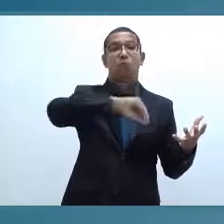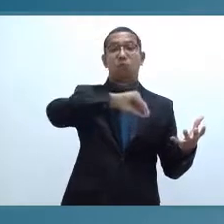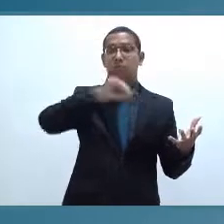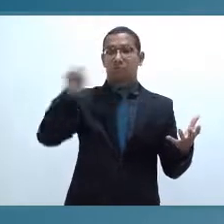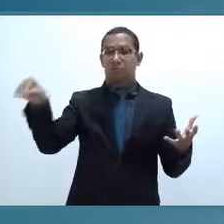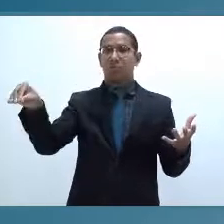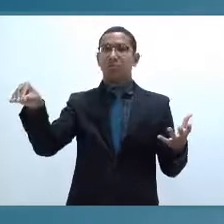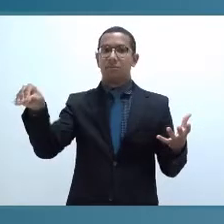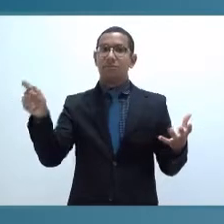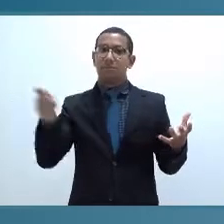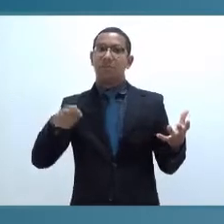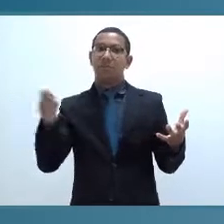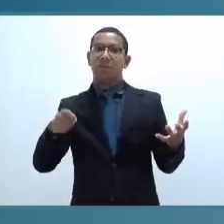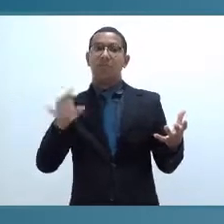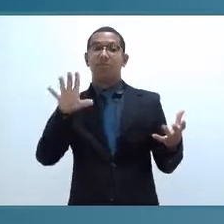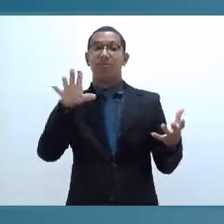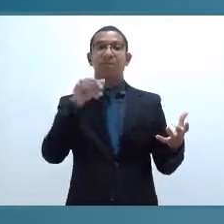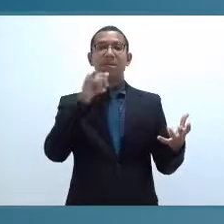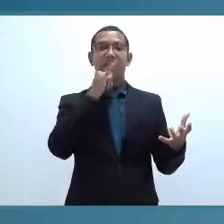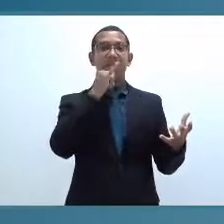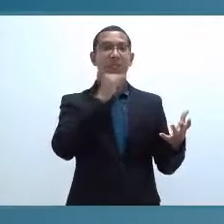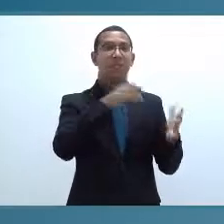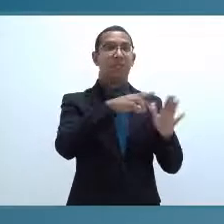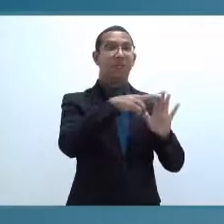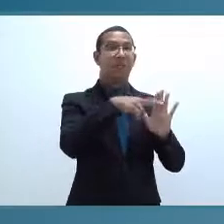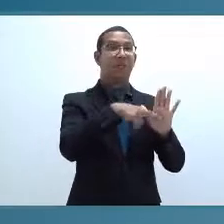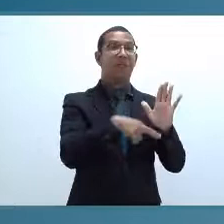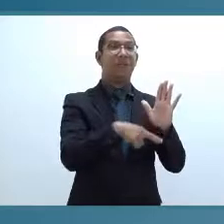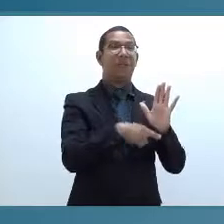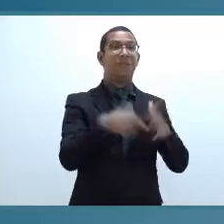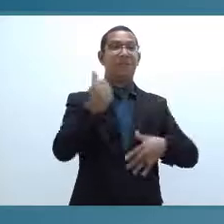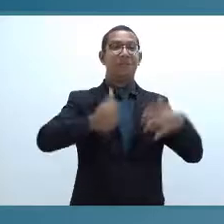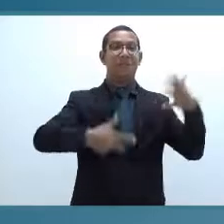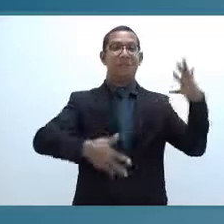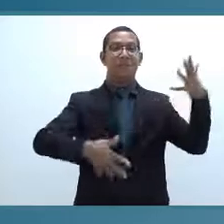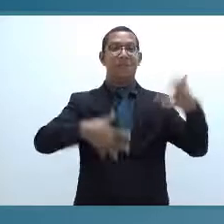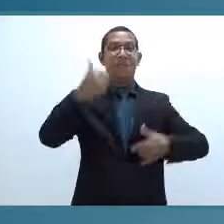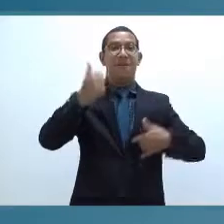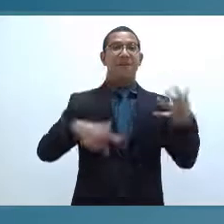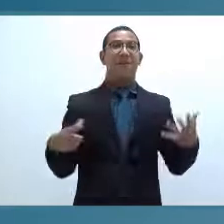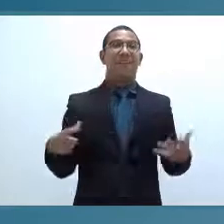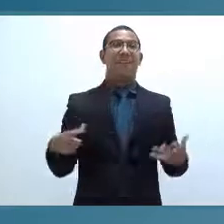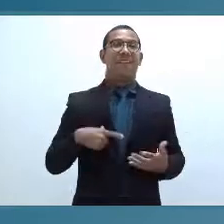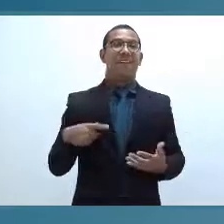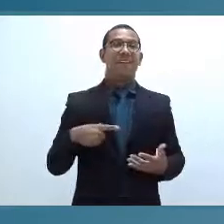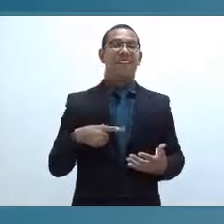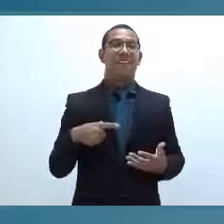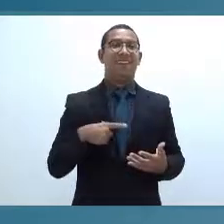excepcionais. E a nossa resolução é que possa ter alguns espaços,